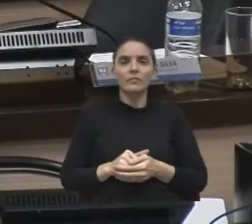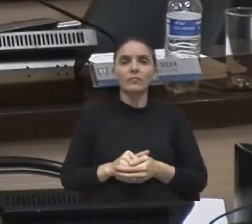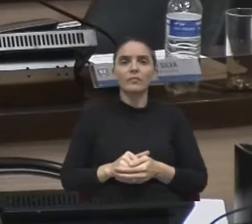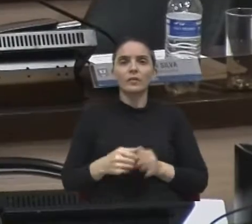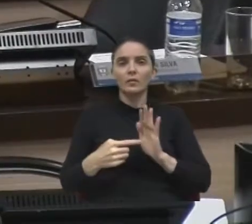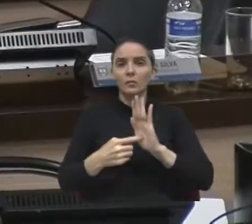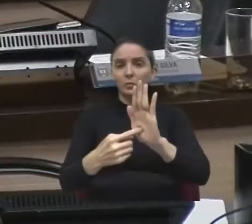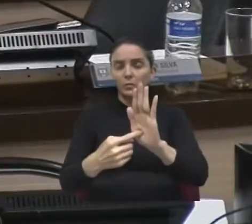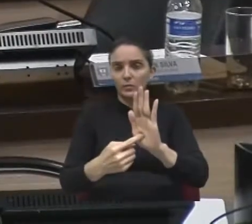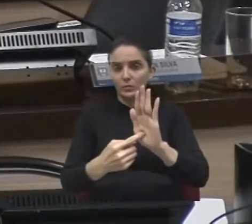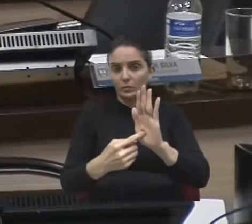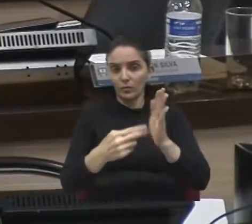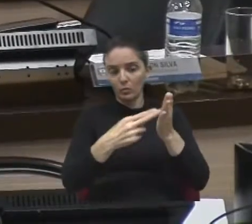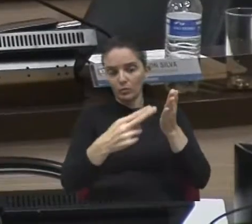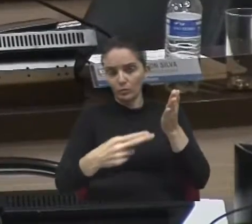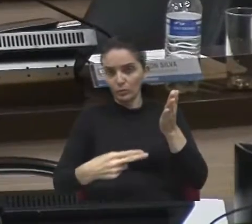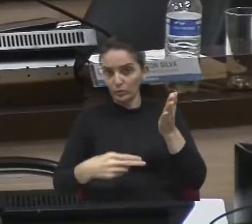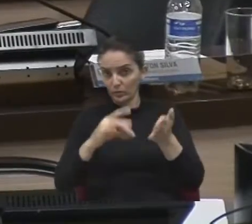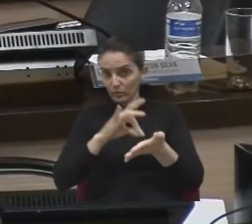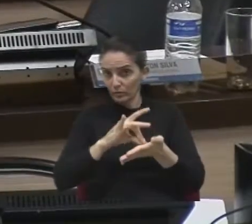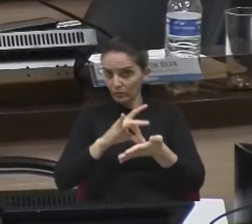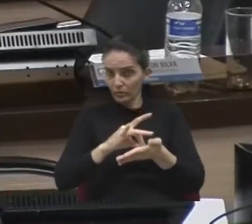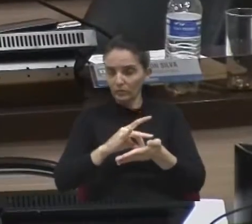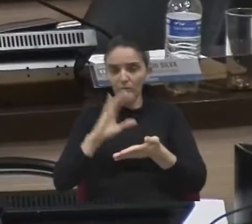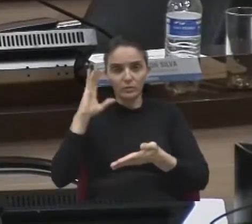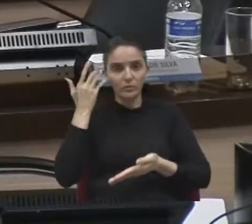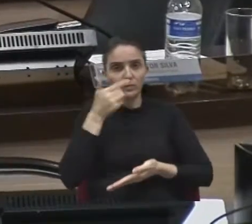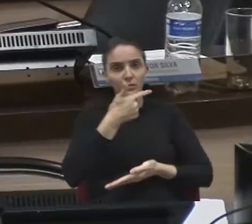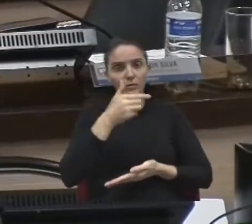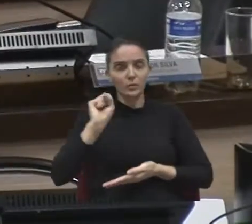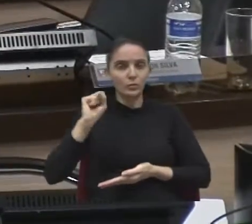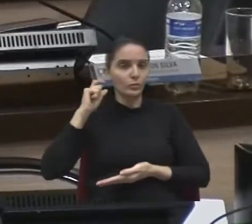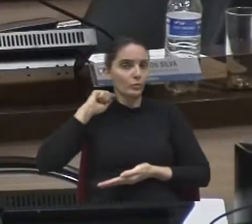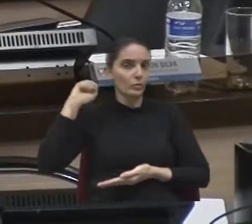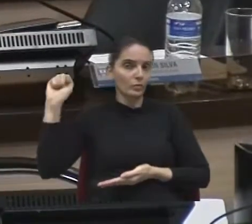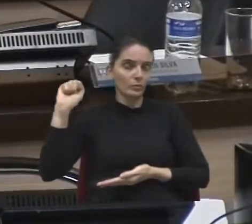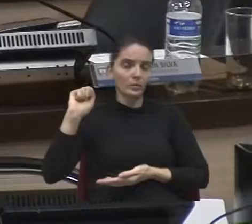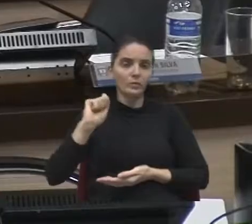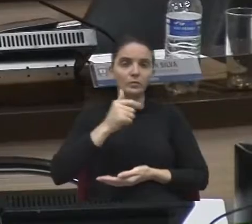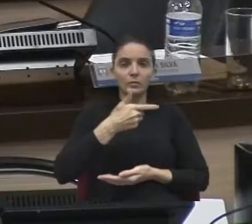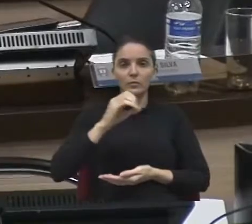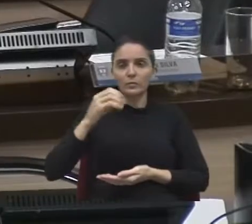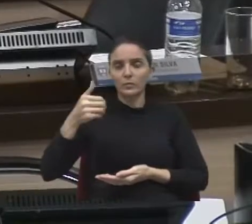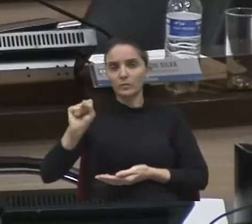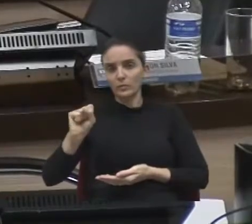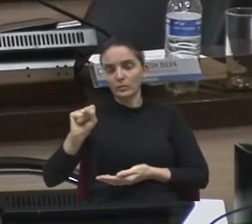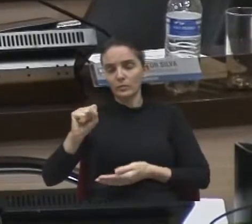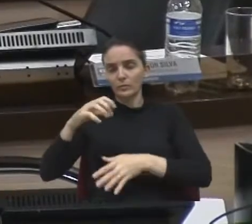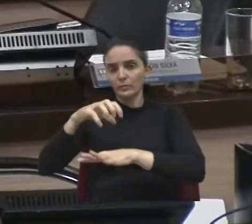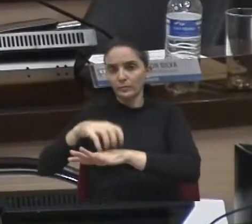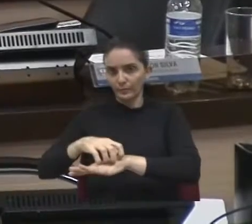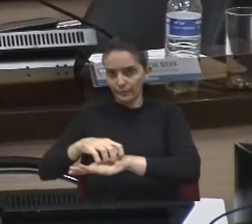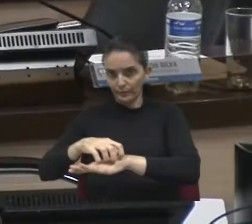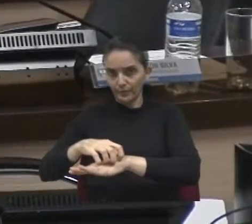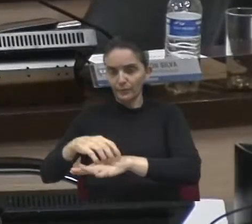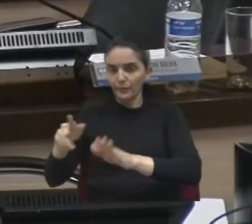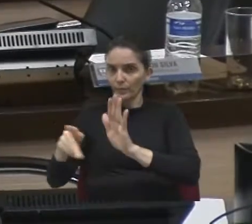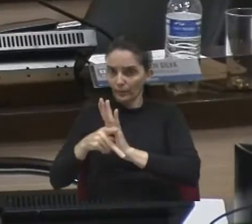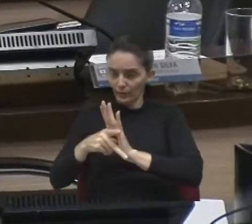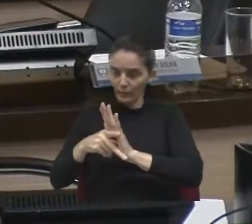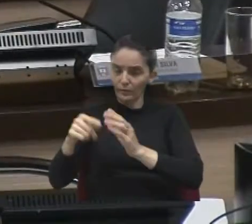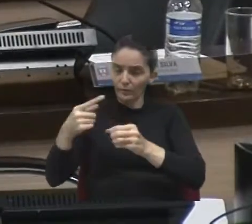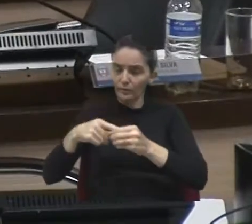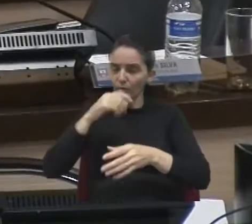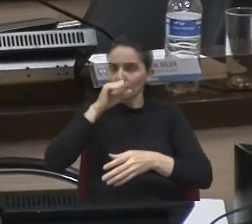da associação ocorreu em 28 de abril de 2018, na sede do Tiro de Guerra de Limeira, tendo